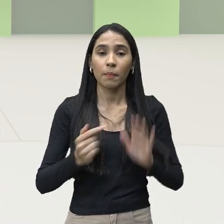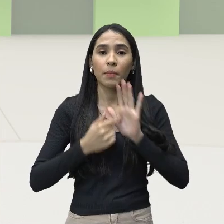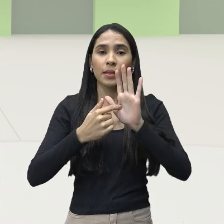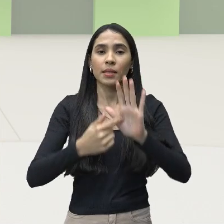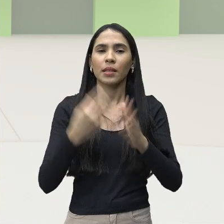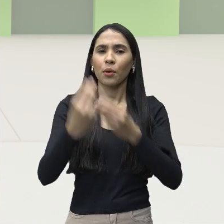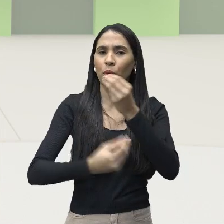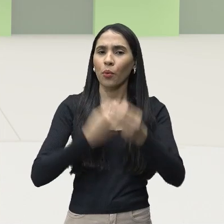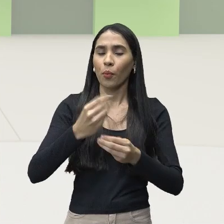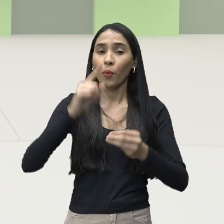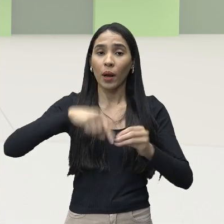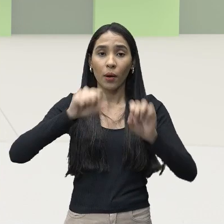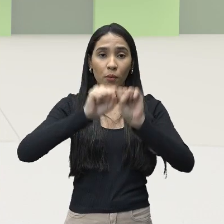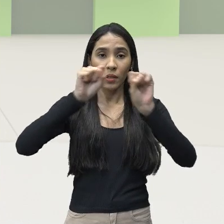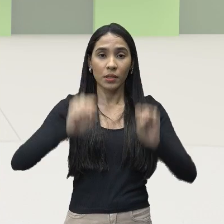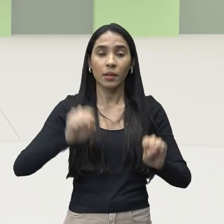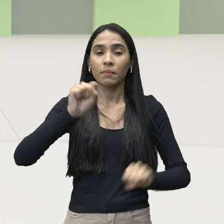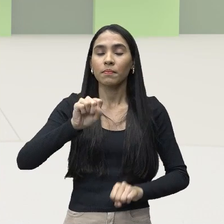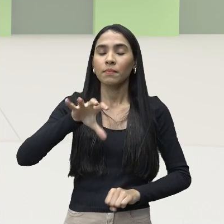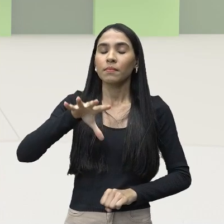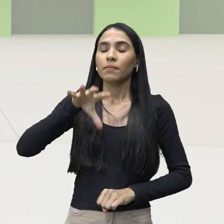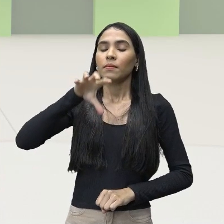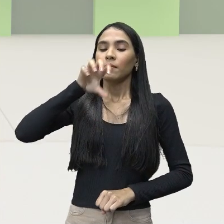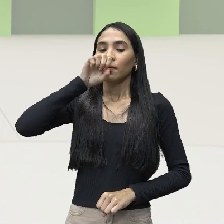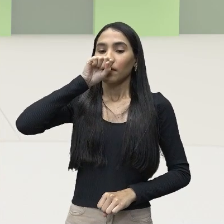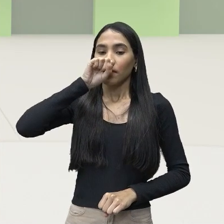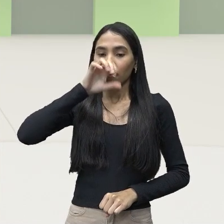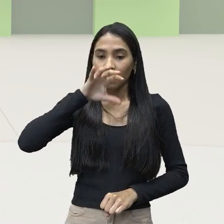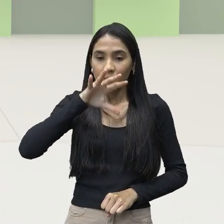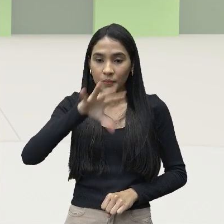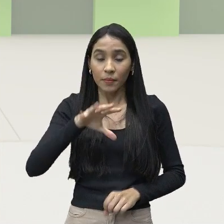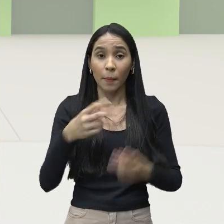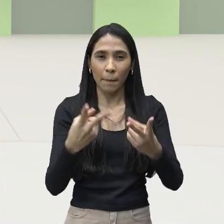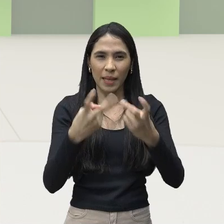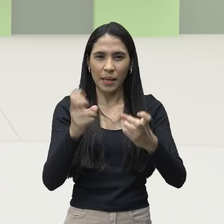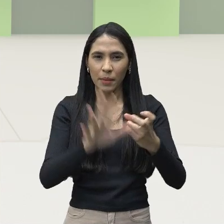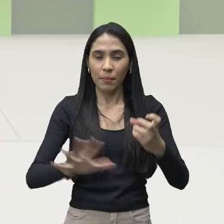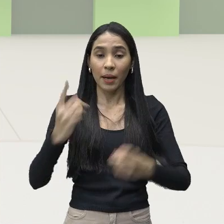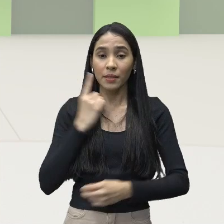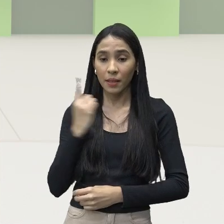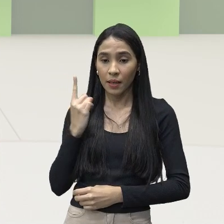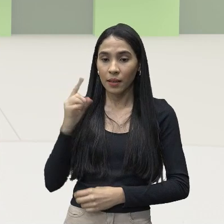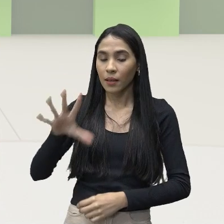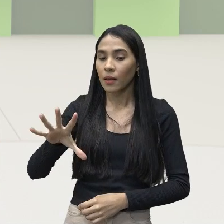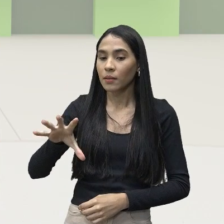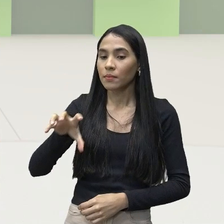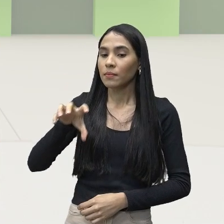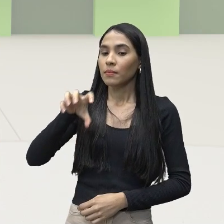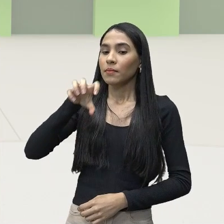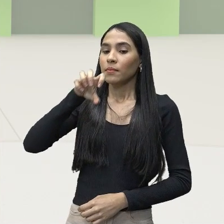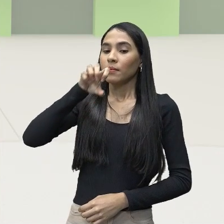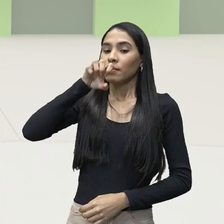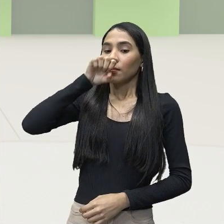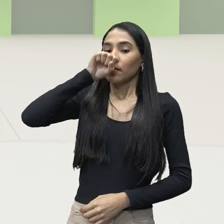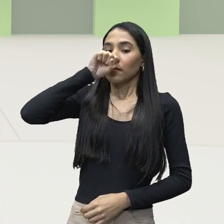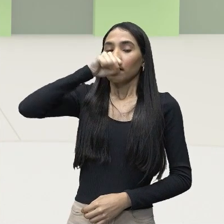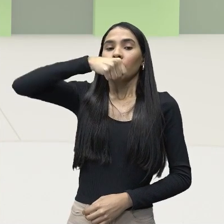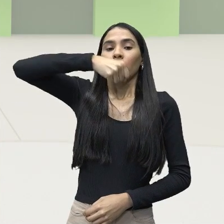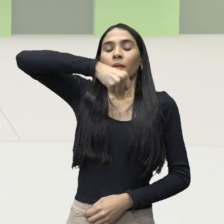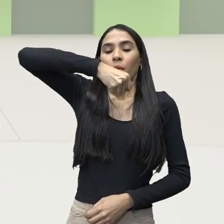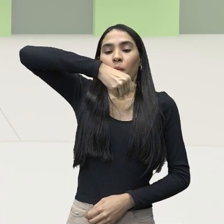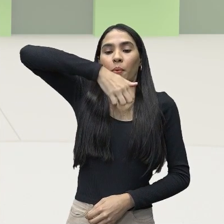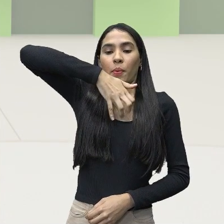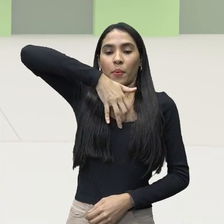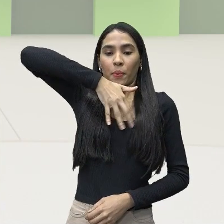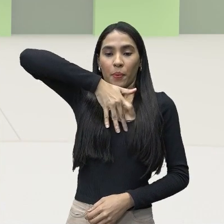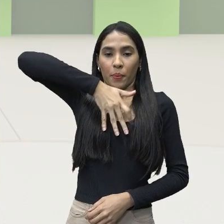muito bem aí o sistema respiratório. Você percebe aí que o ar entra, né, pelas vias aéreas superiores, pelo nariz, as narinas,